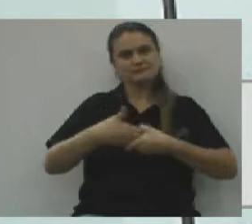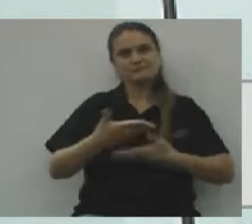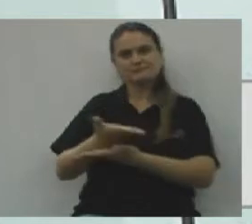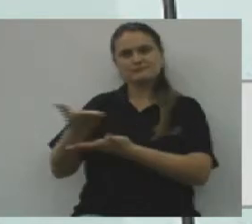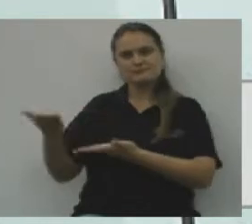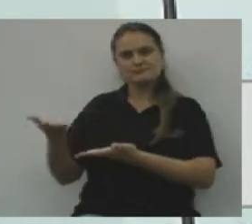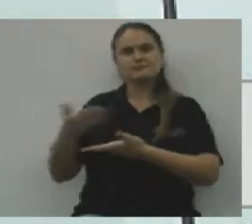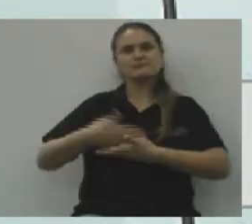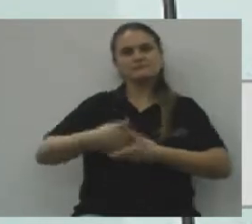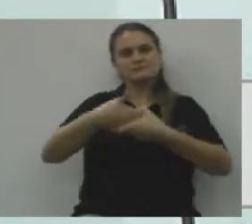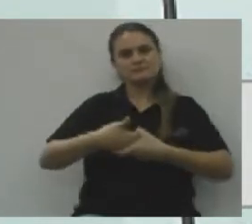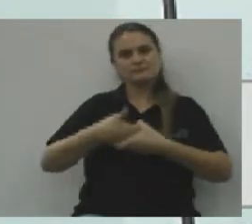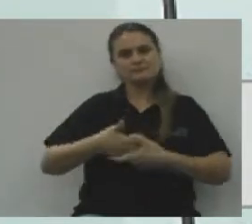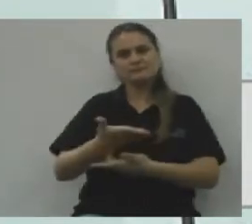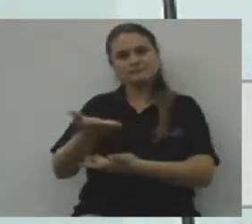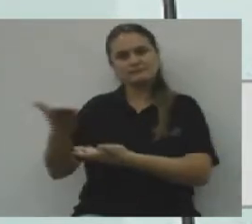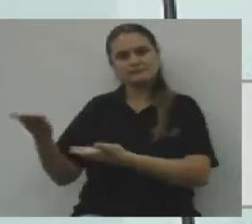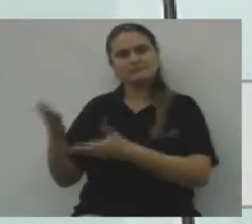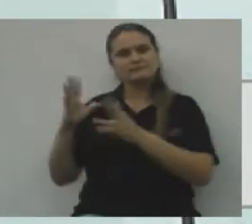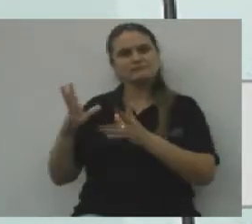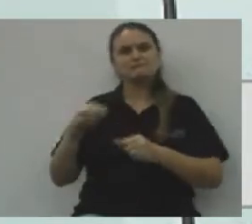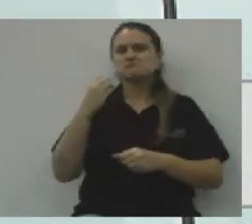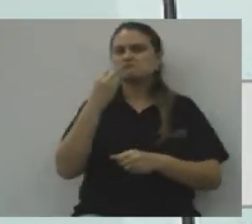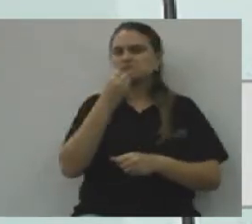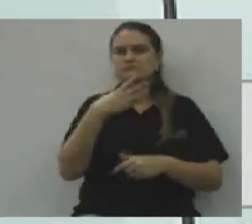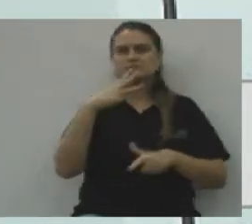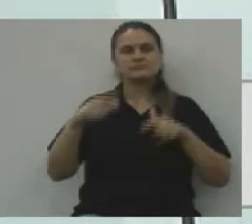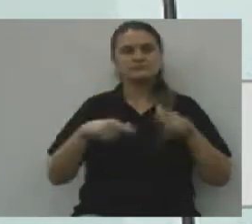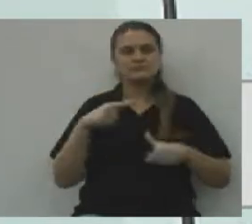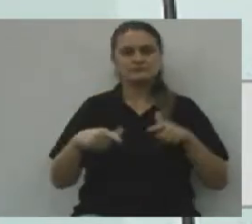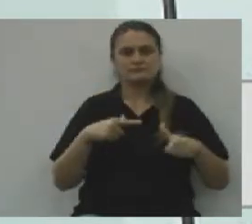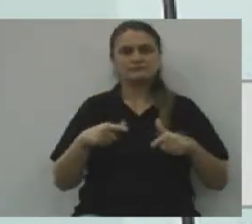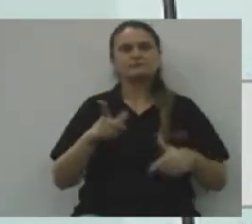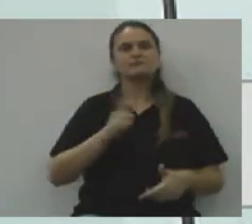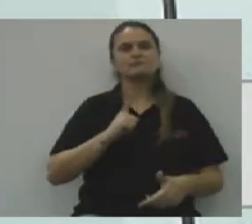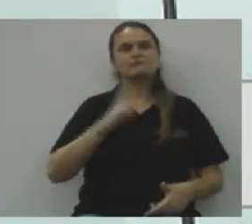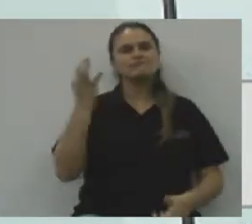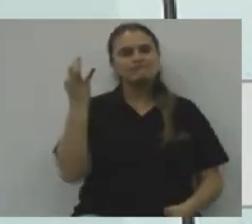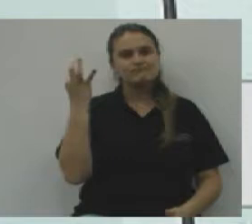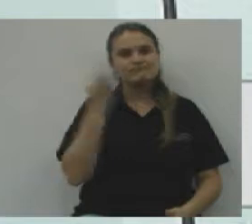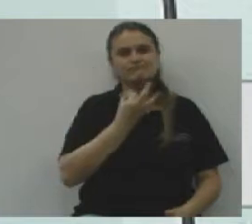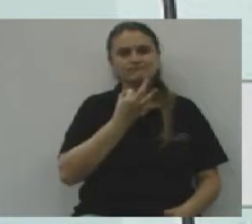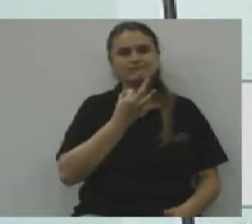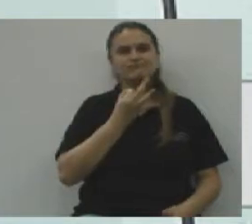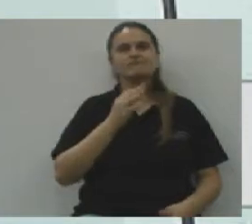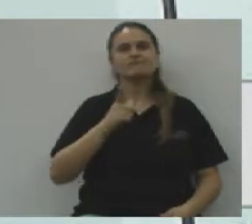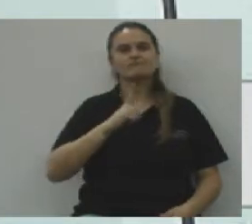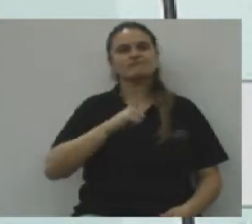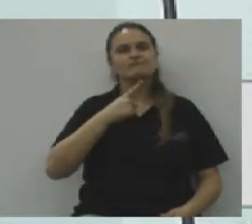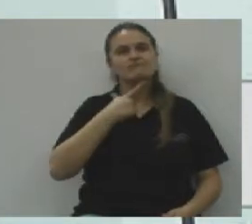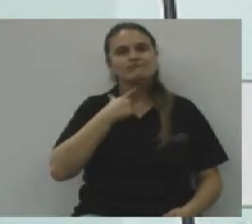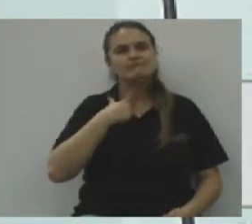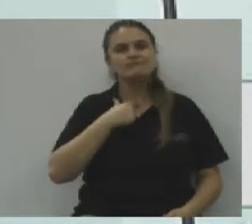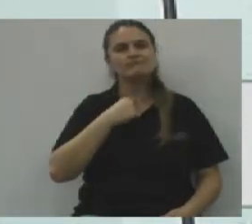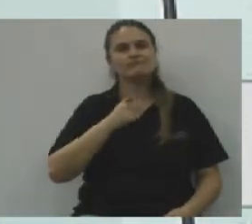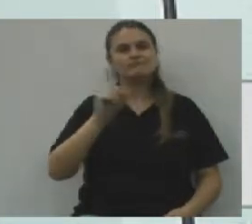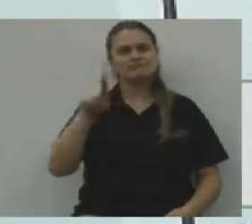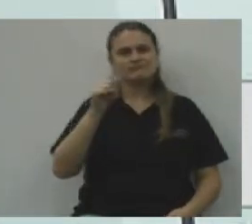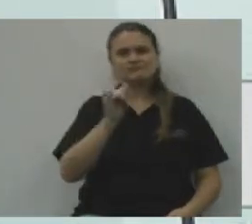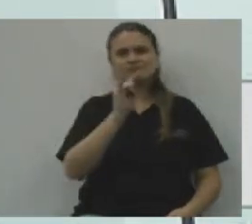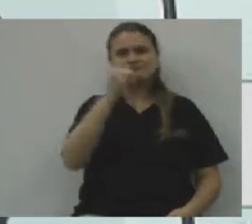Meus parabéns para todos os senhores pela belíssima iniciativa e tenho certeza absoluta, iniciativa que servirá como